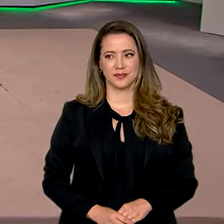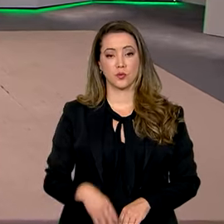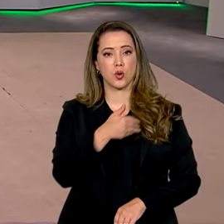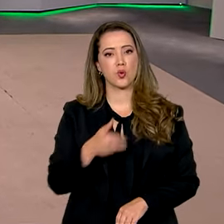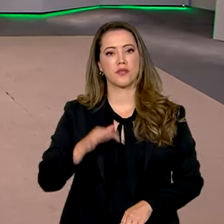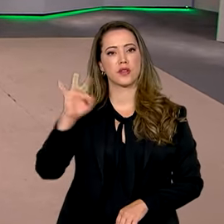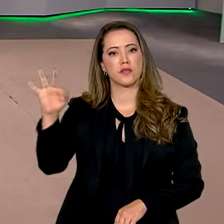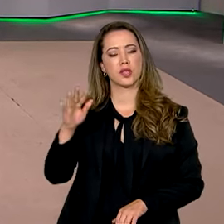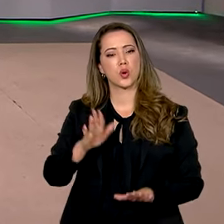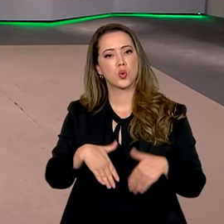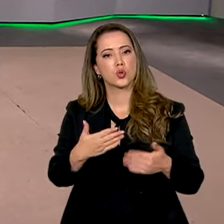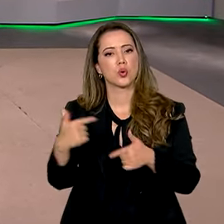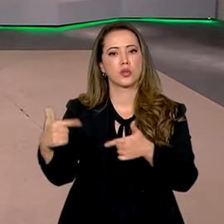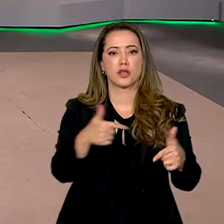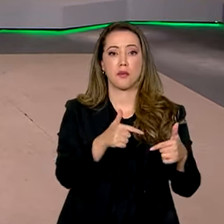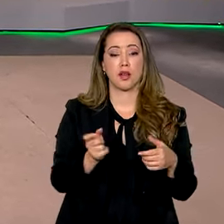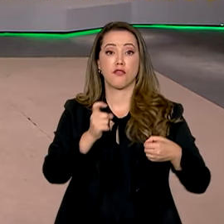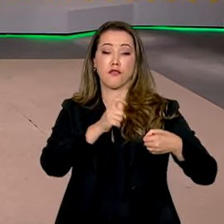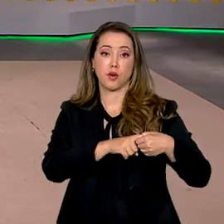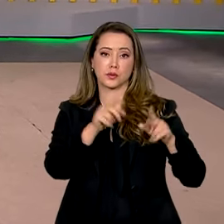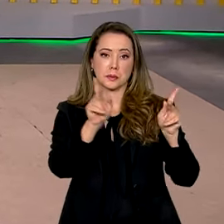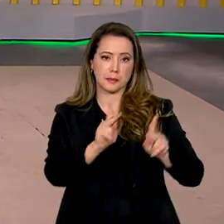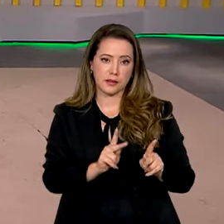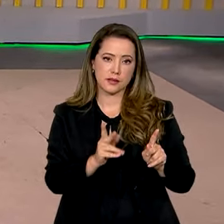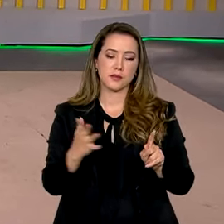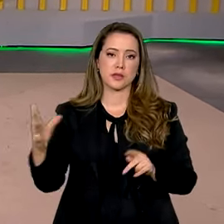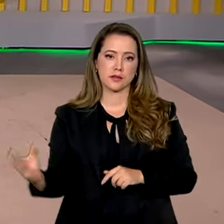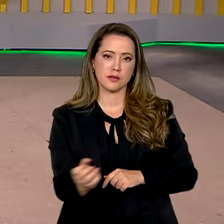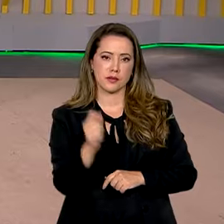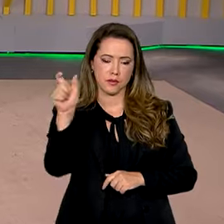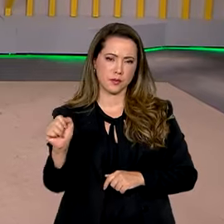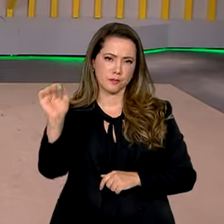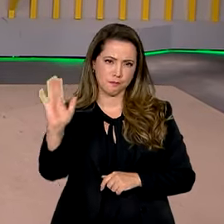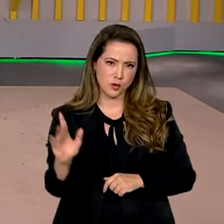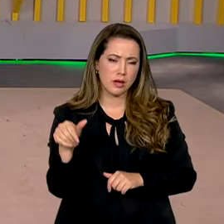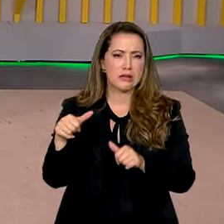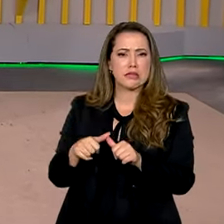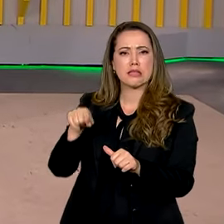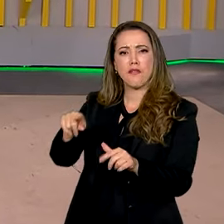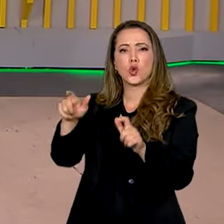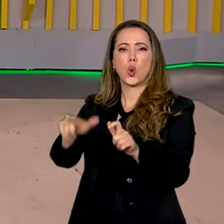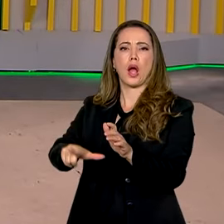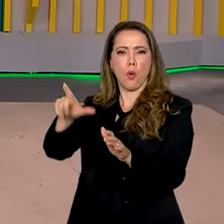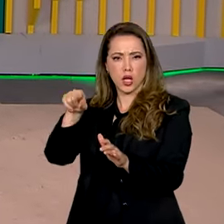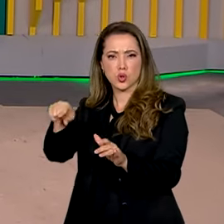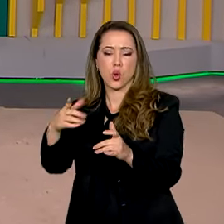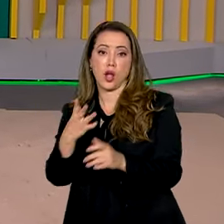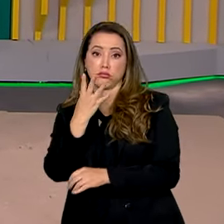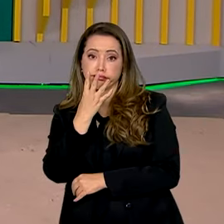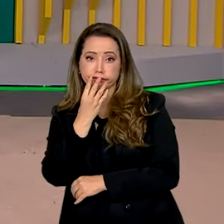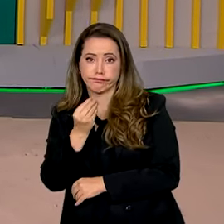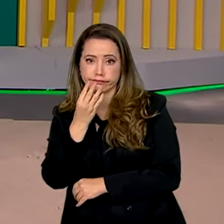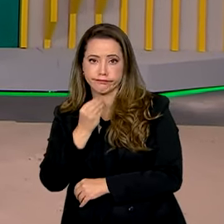O governo federal segue com a operação Voltando em Paz para repatriar brasileiros que estavam na região do conflito entre Israel